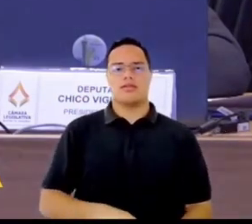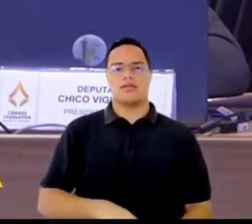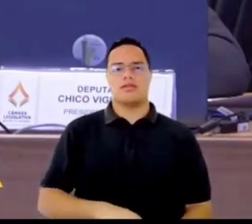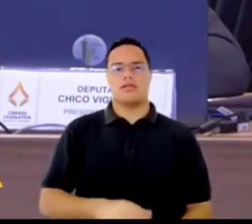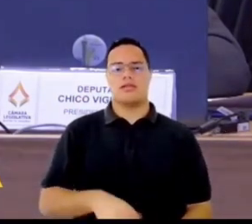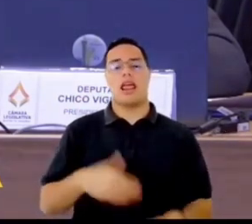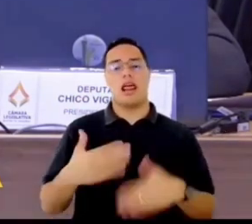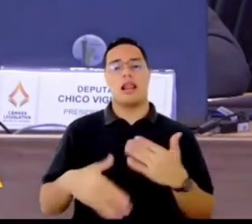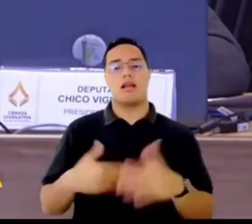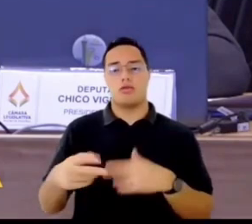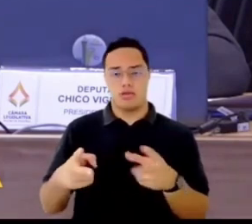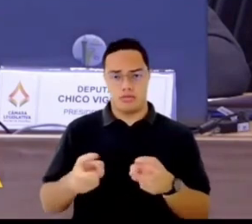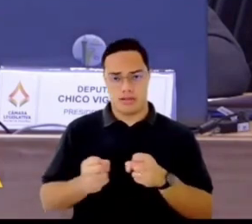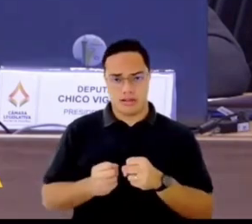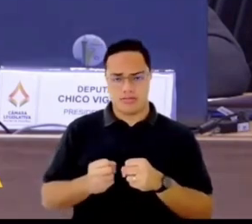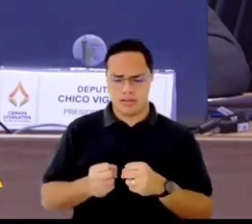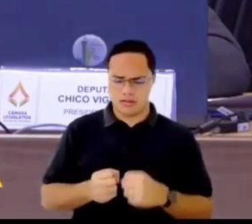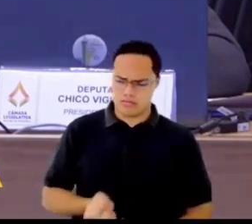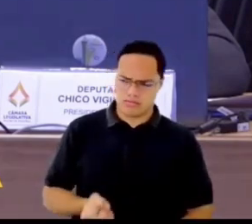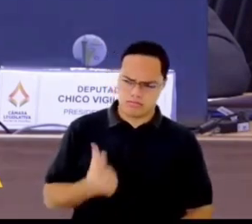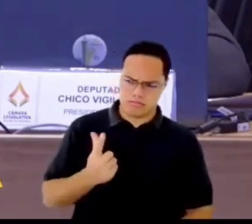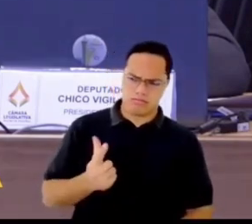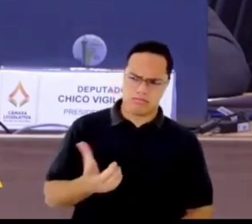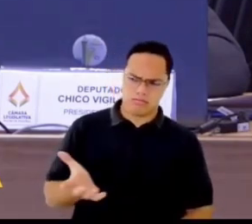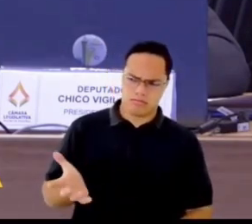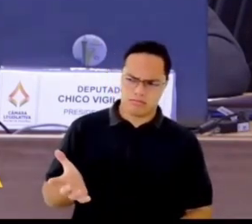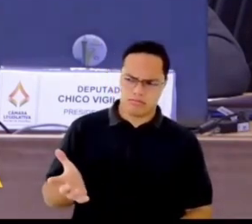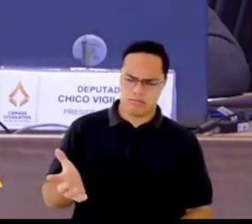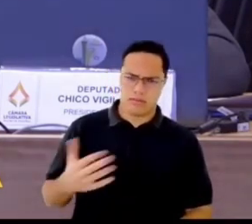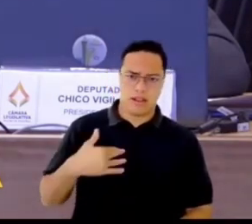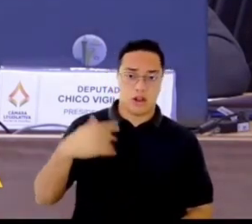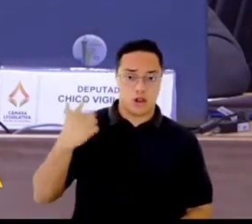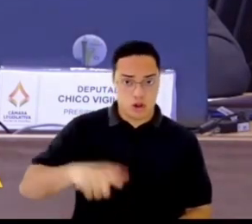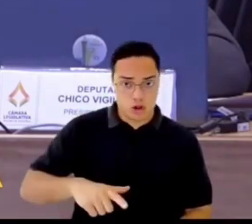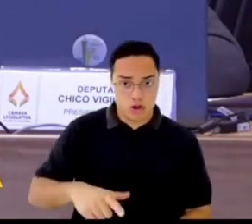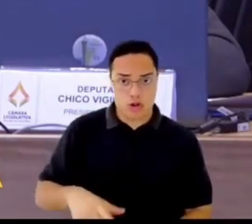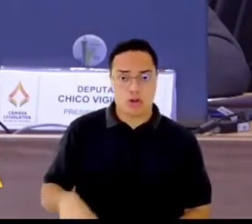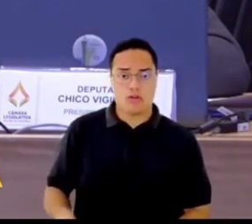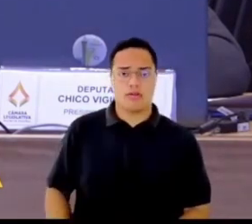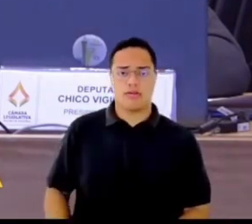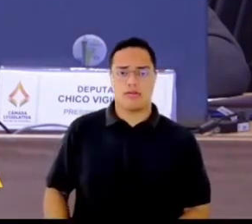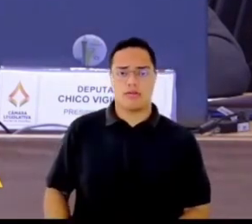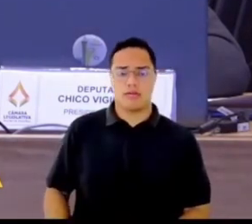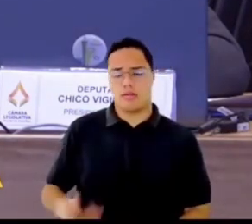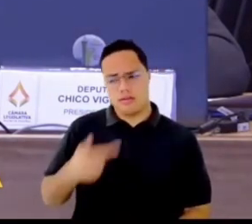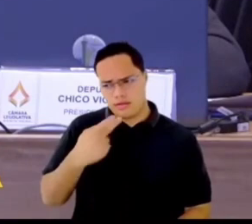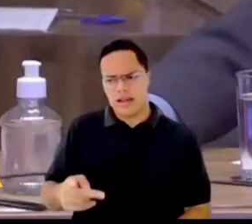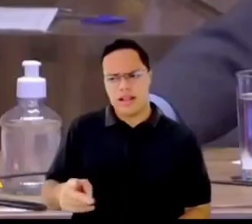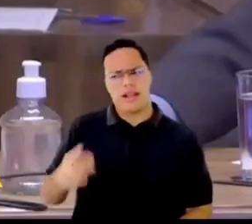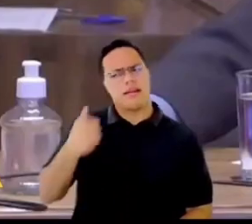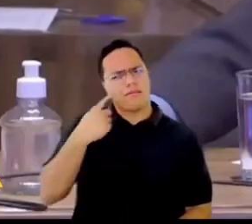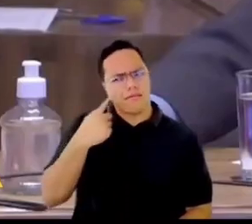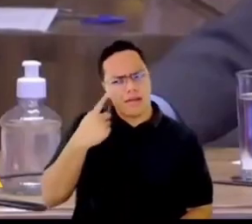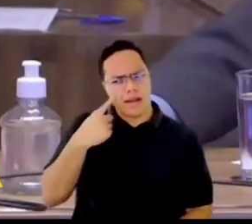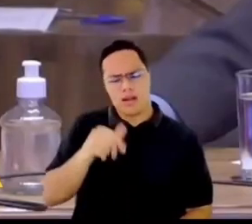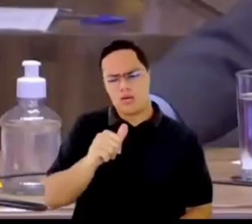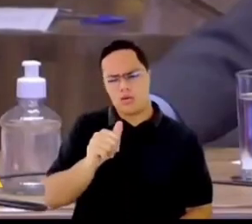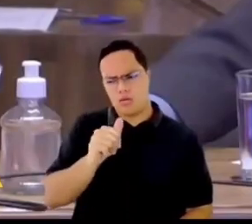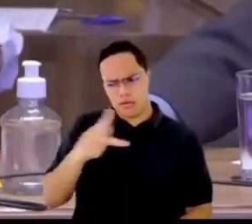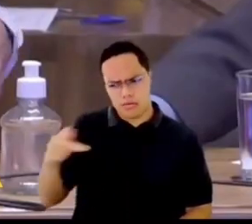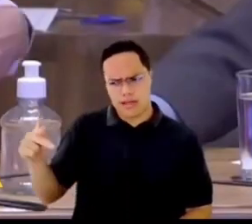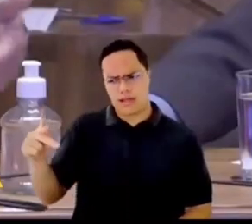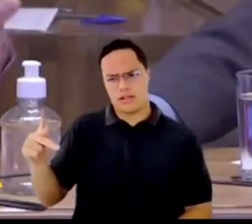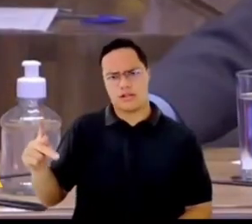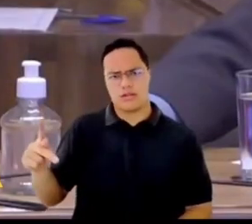tinha algo estranho, eu insisti mais ainda que ele procurasse um aplicativo e me deixasse ir para casa,